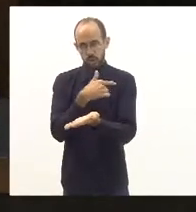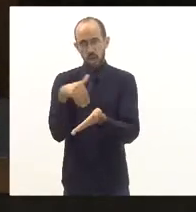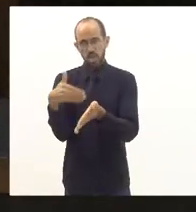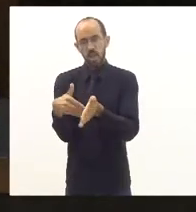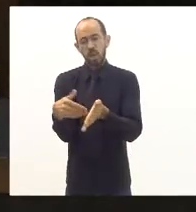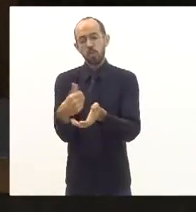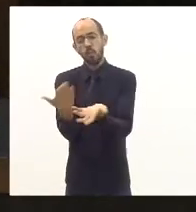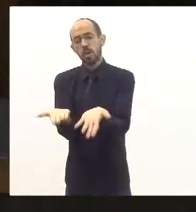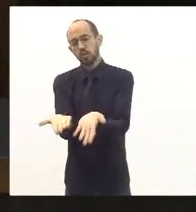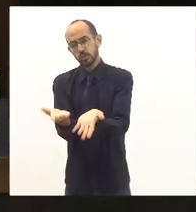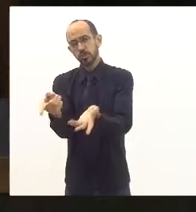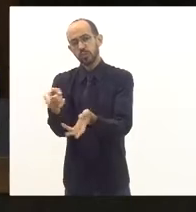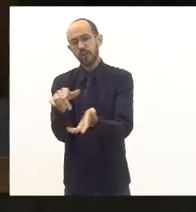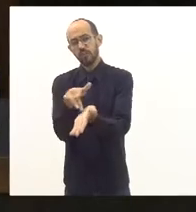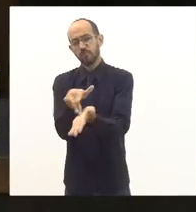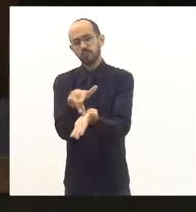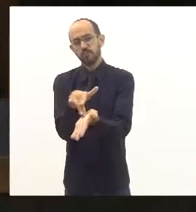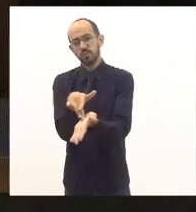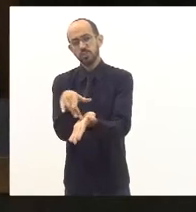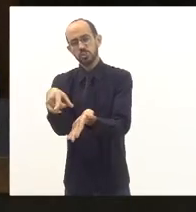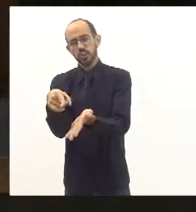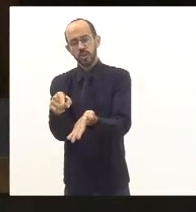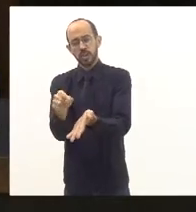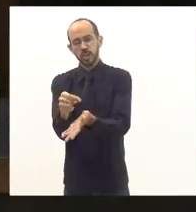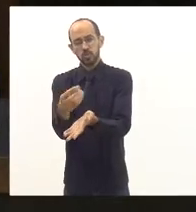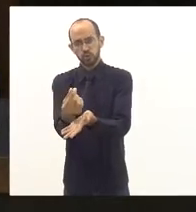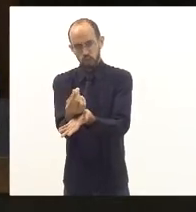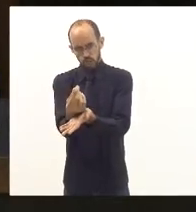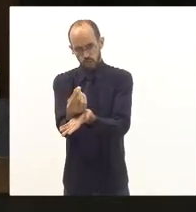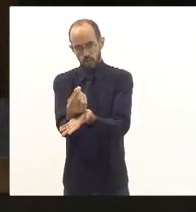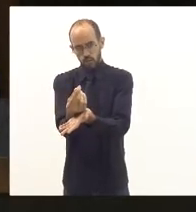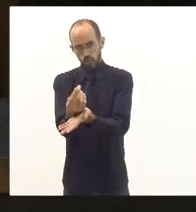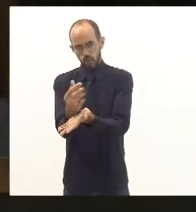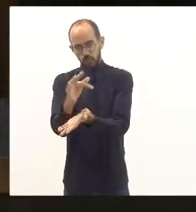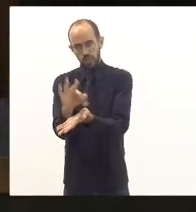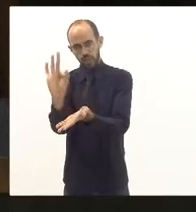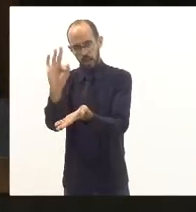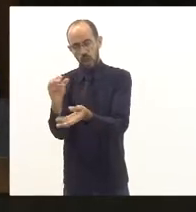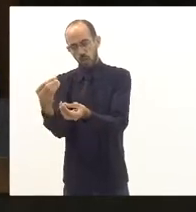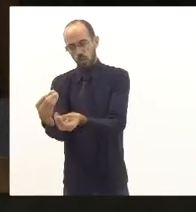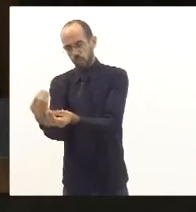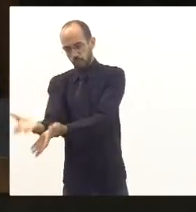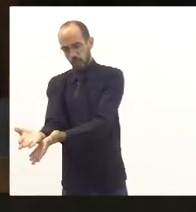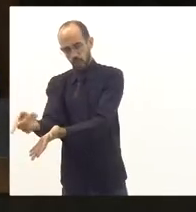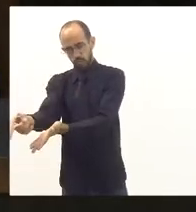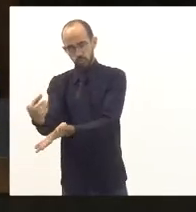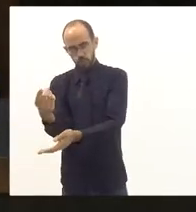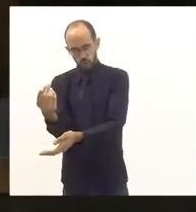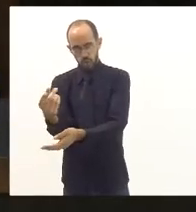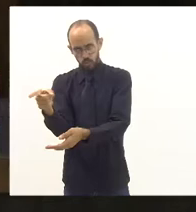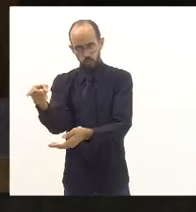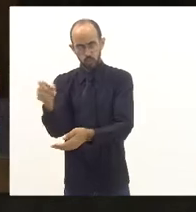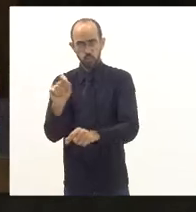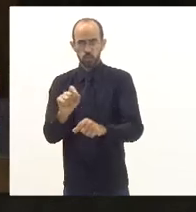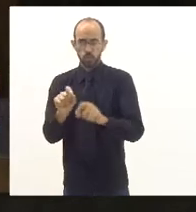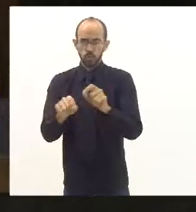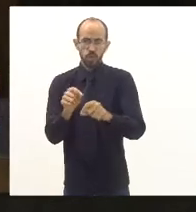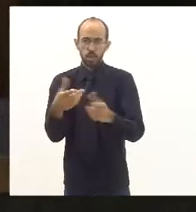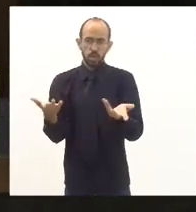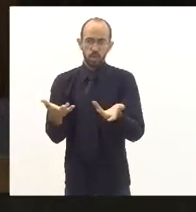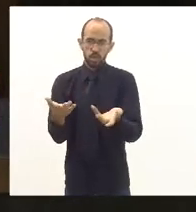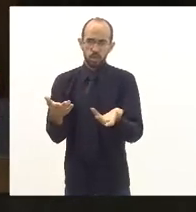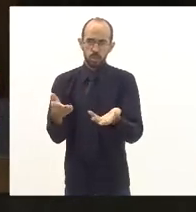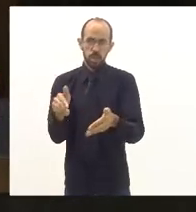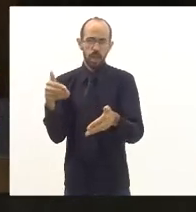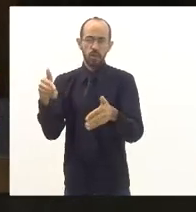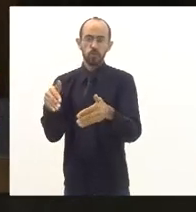de conta que a verba federal destinada para isso, e olha que a gente está falando de saúde, que é onde tem dinheiro para caramba, não está chegando